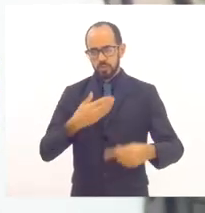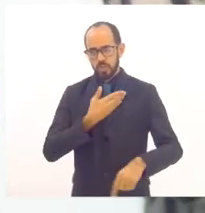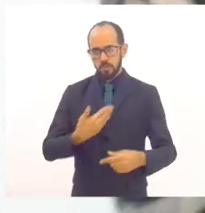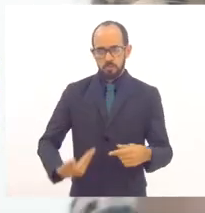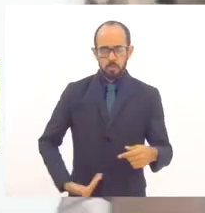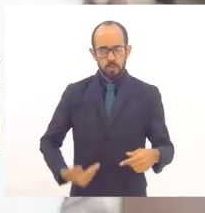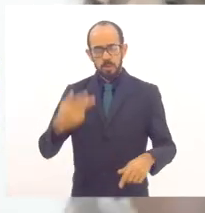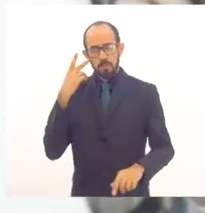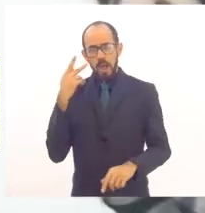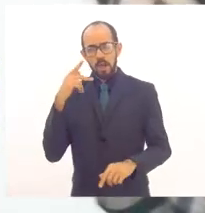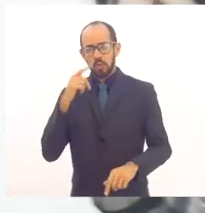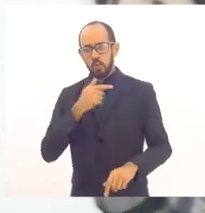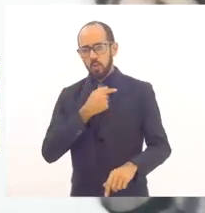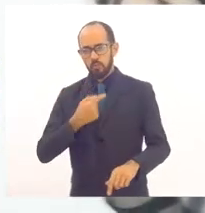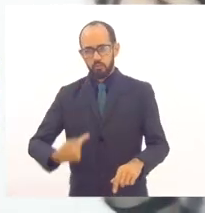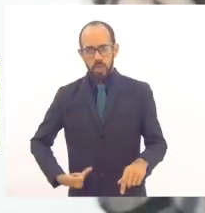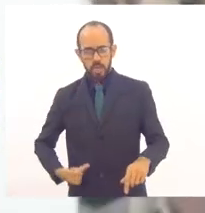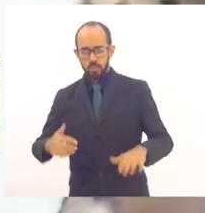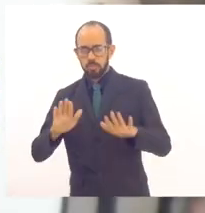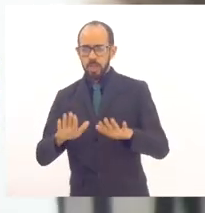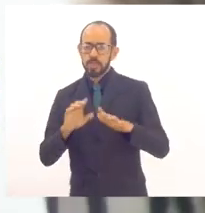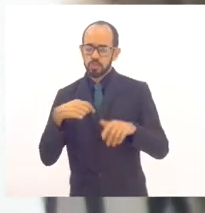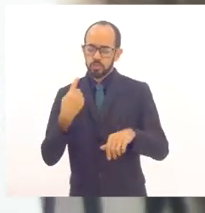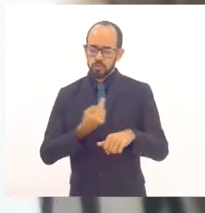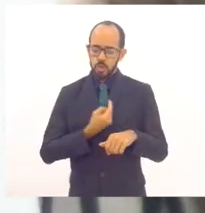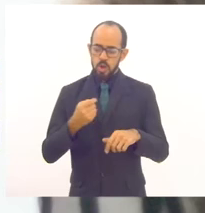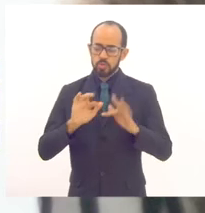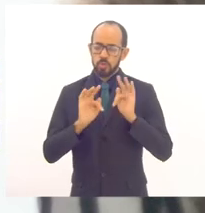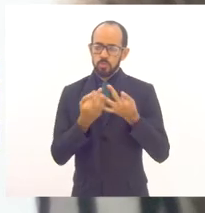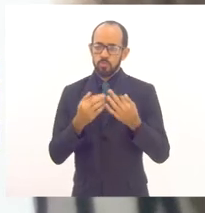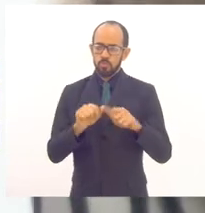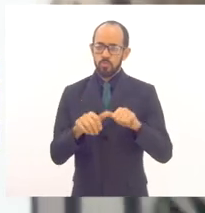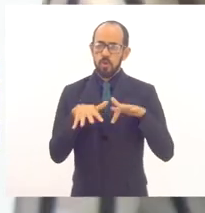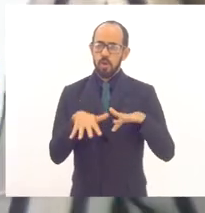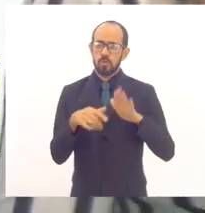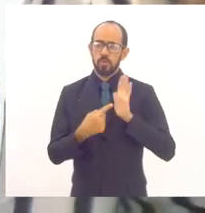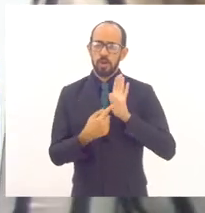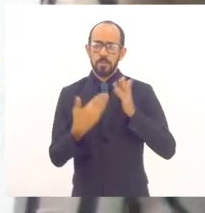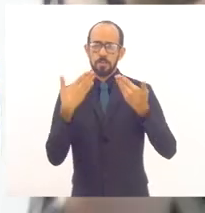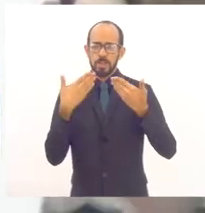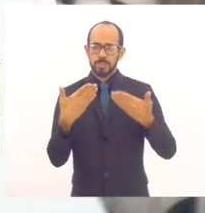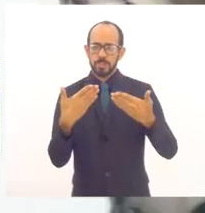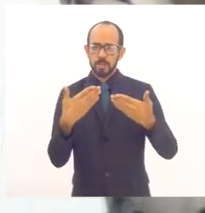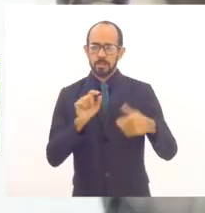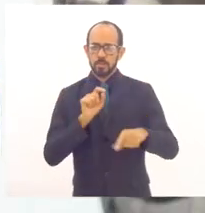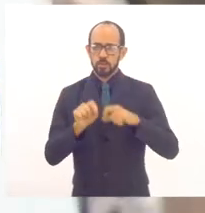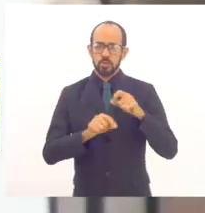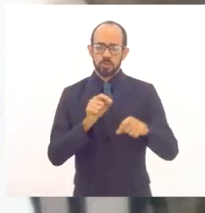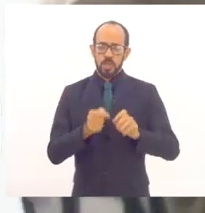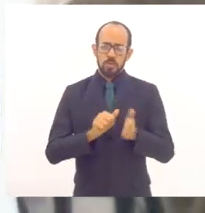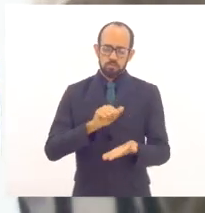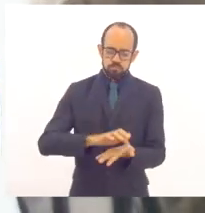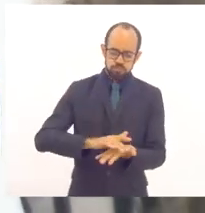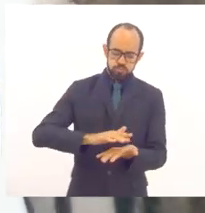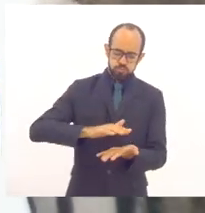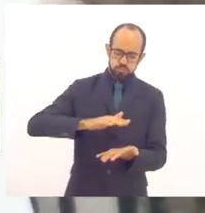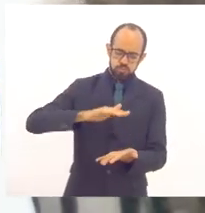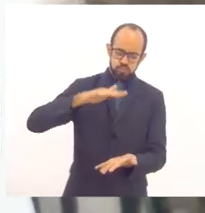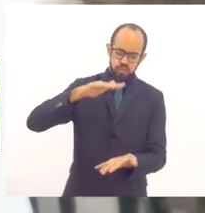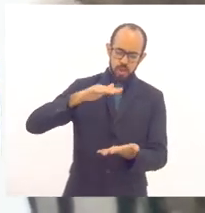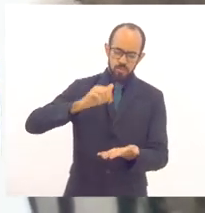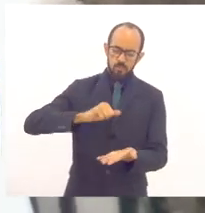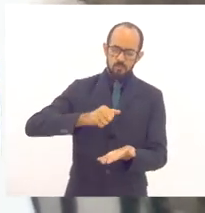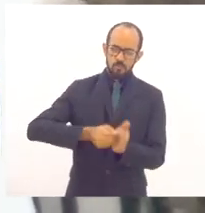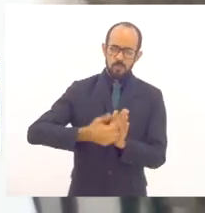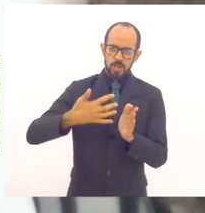governo. Não por isso nós, enquanto fórum, apresentamos, né, um calhamaço de solicitações à Secretaria